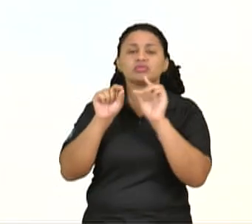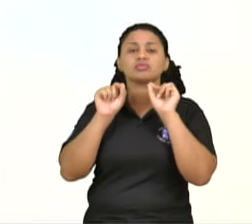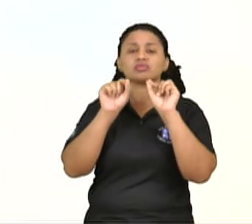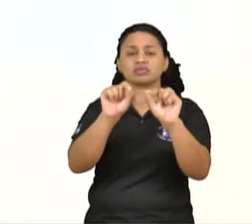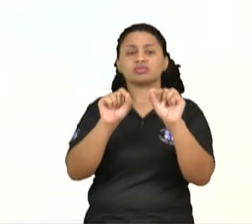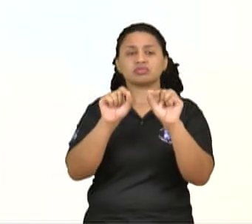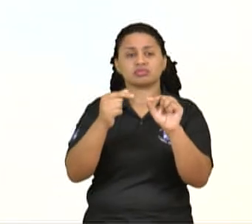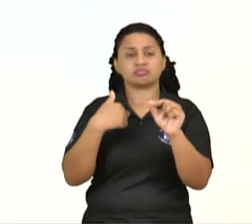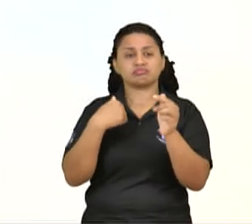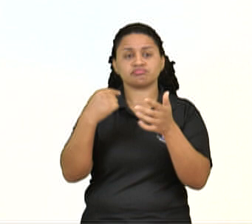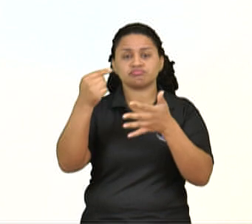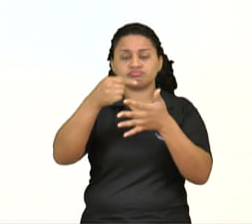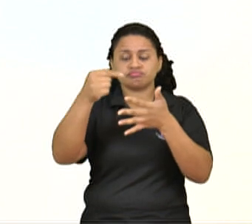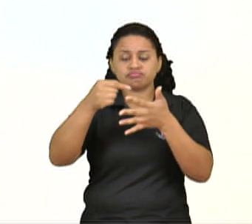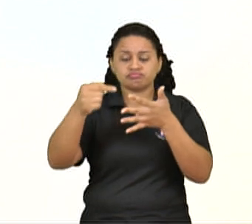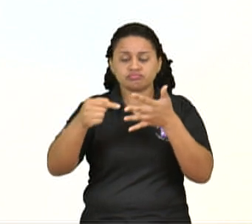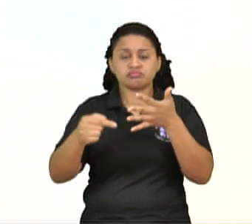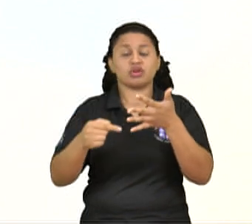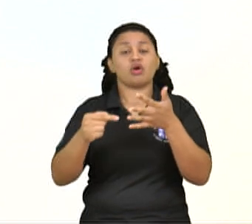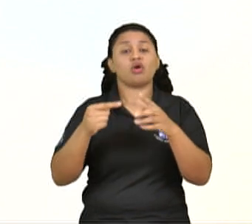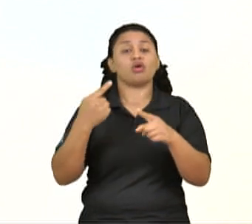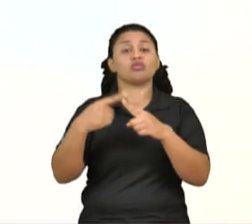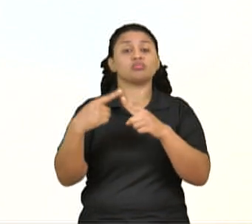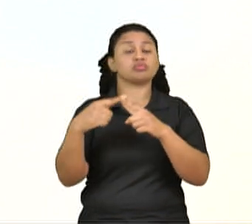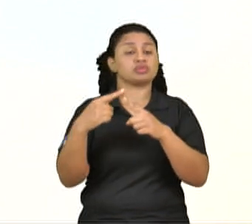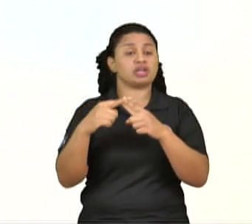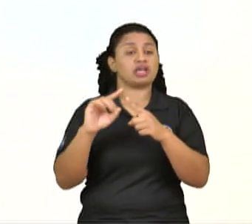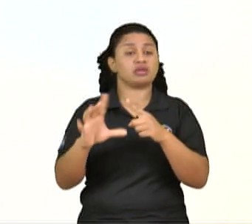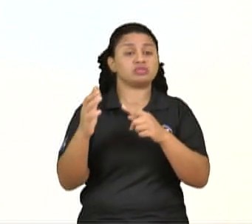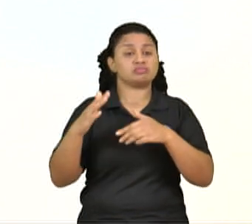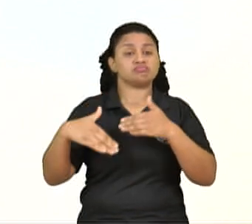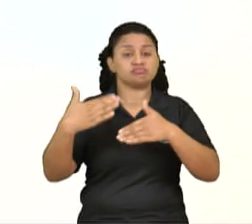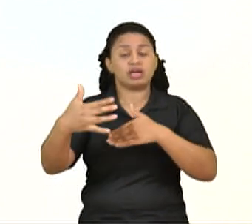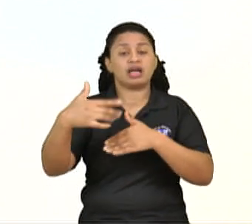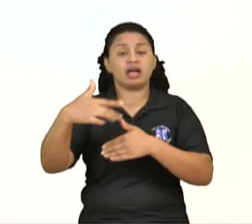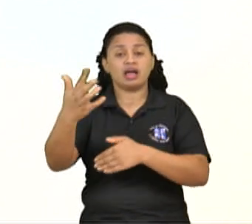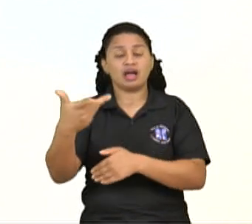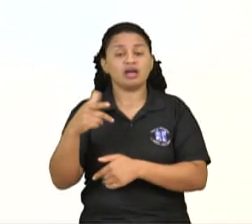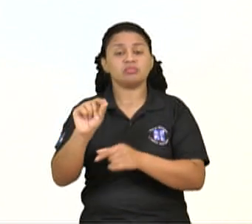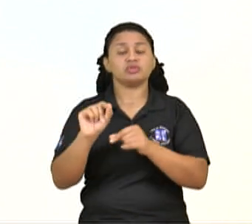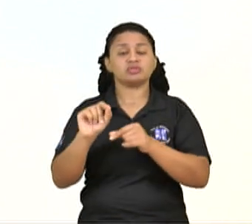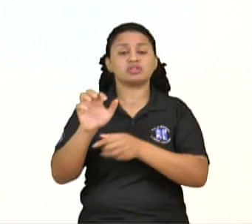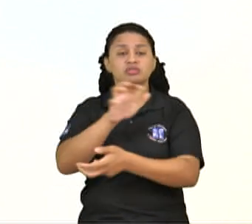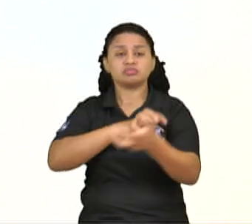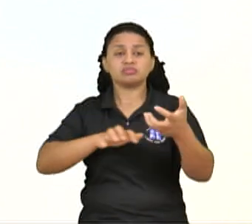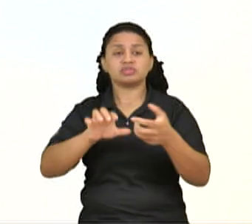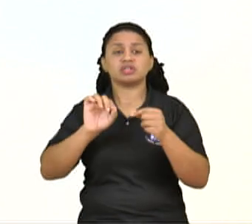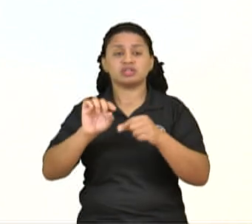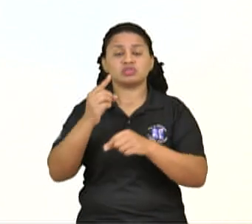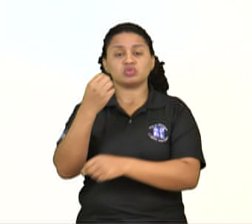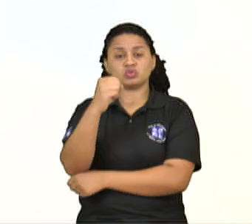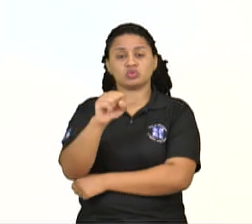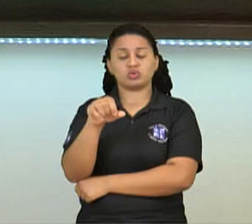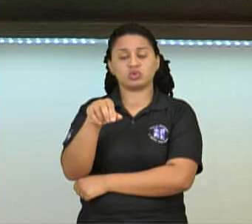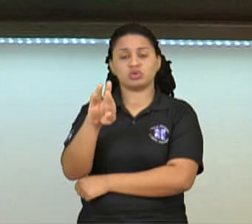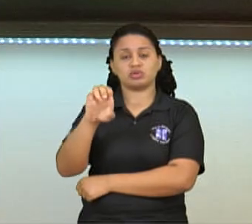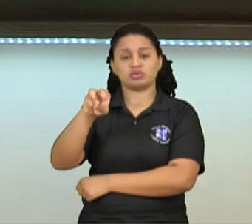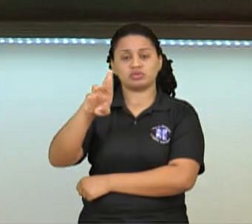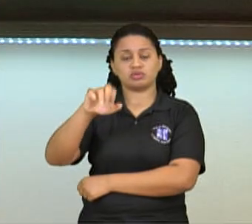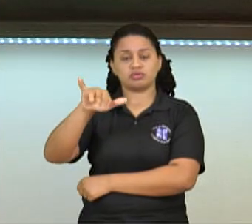para vocês listarem os motivos que aceleraram o processo do golpe do 18 Brumário no ano